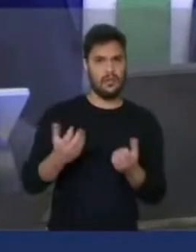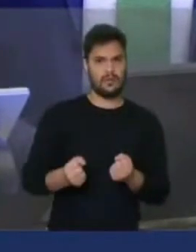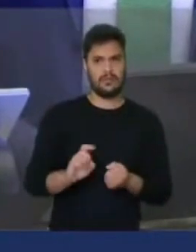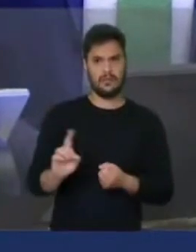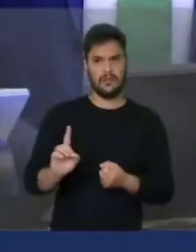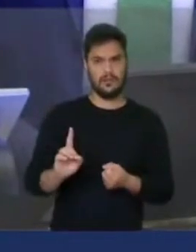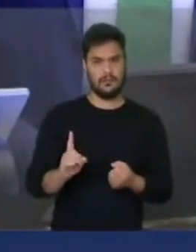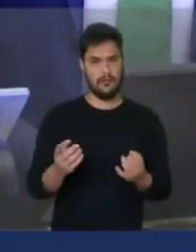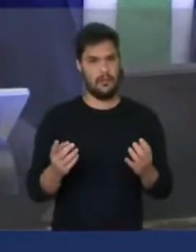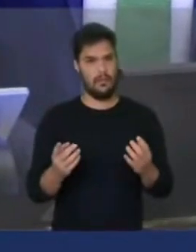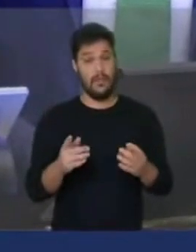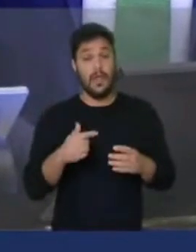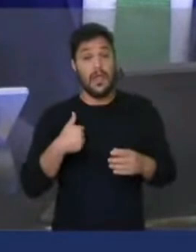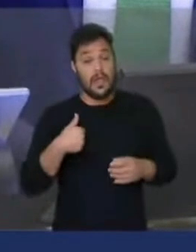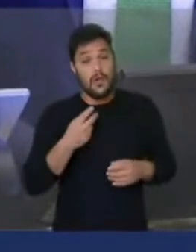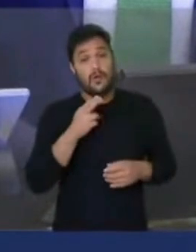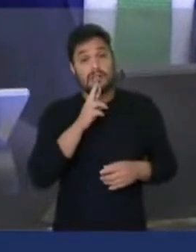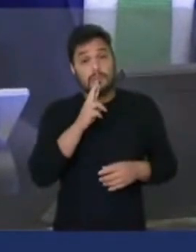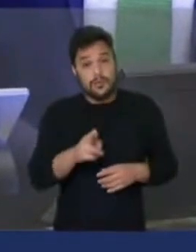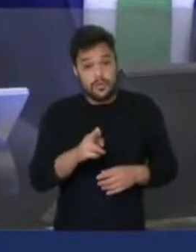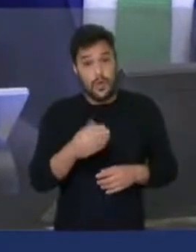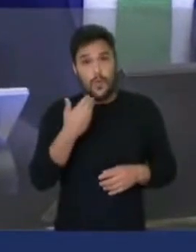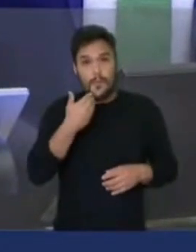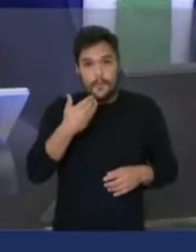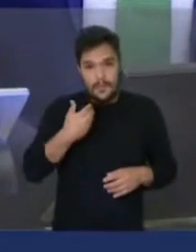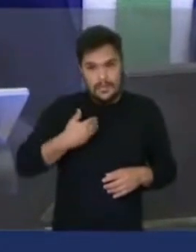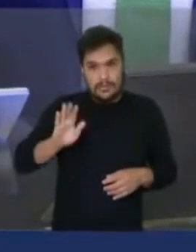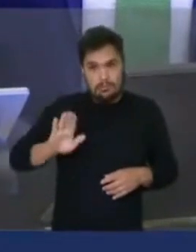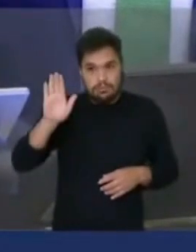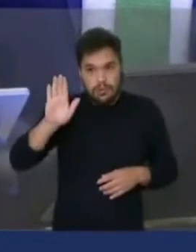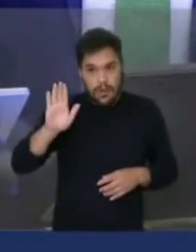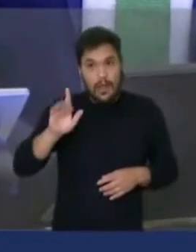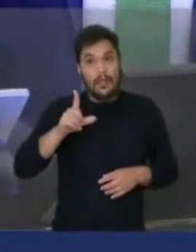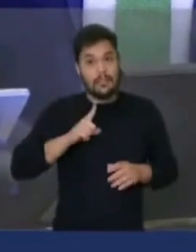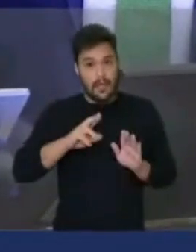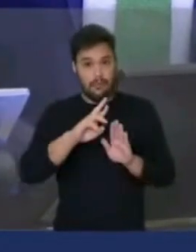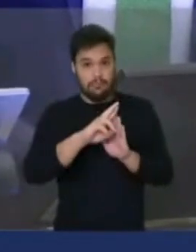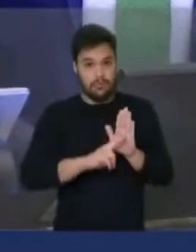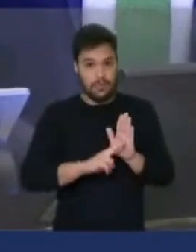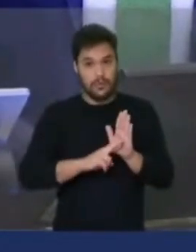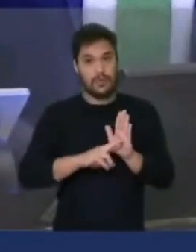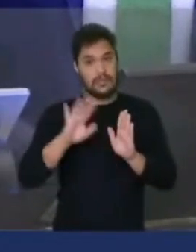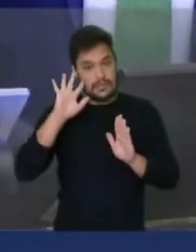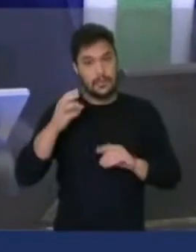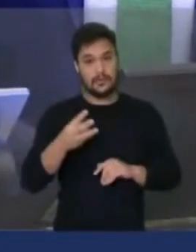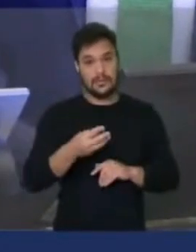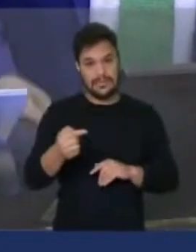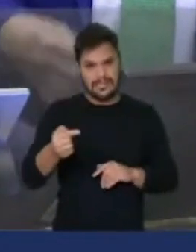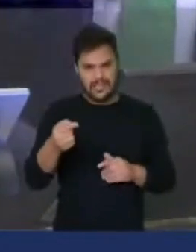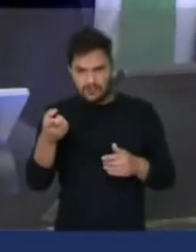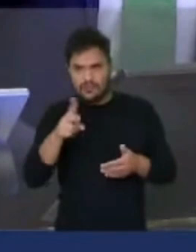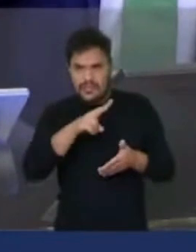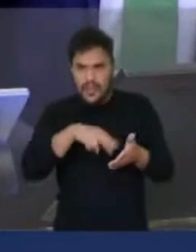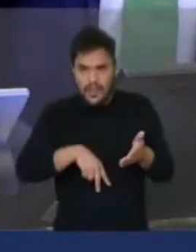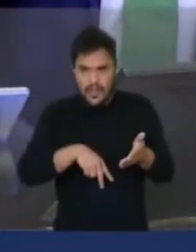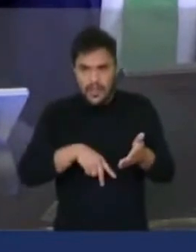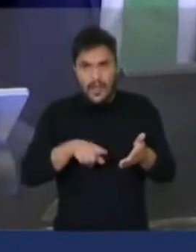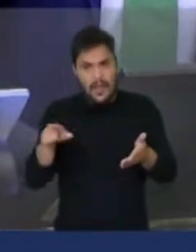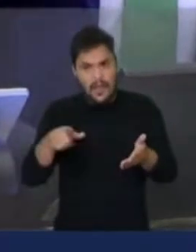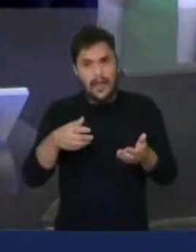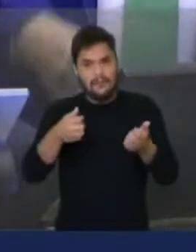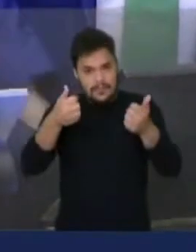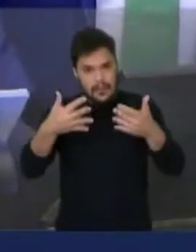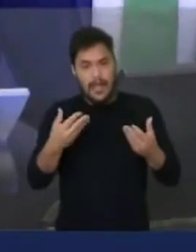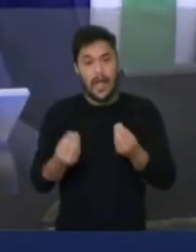Eu só disse que a questão de vossa excelência está regulamentada no ato 37 eu sou leu a 37 ela vai dizer como é que acontece